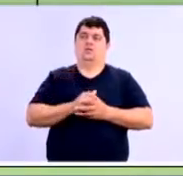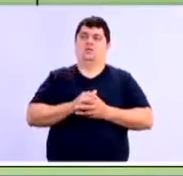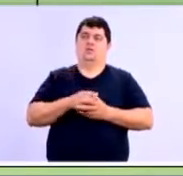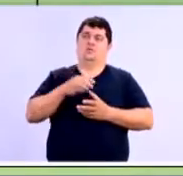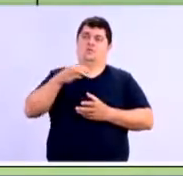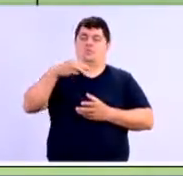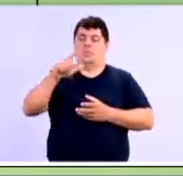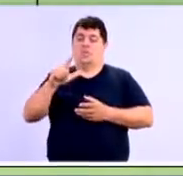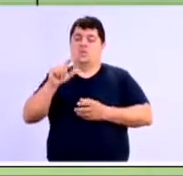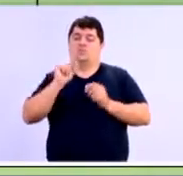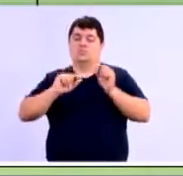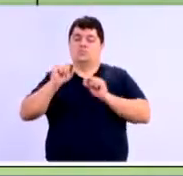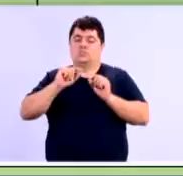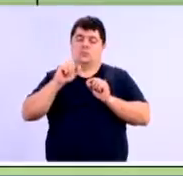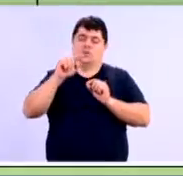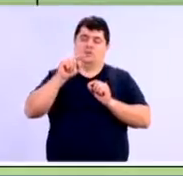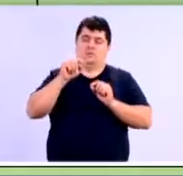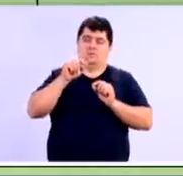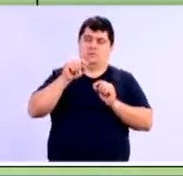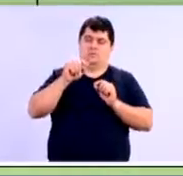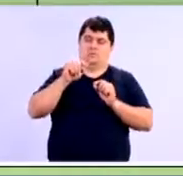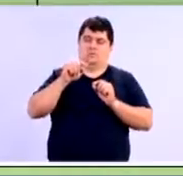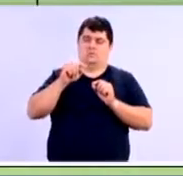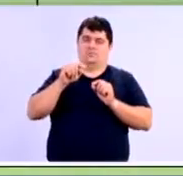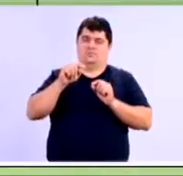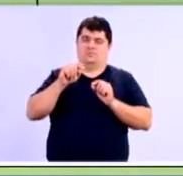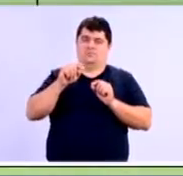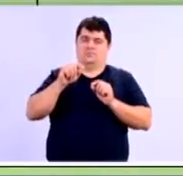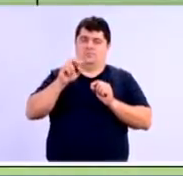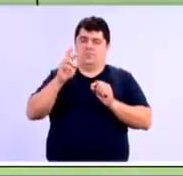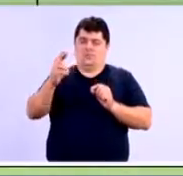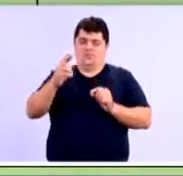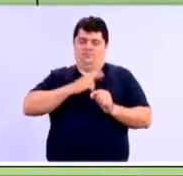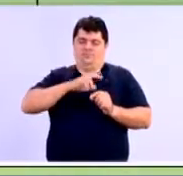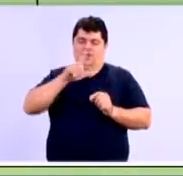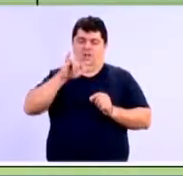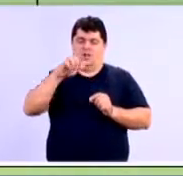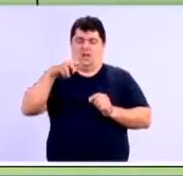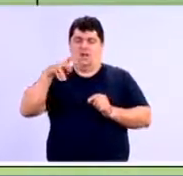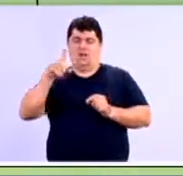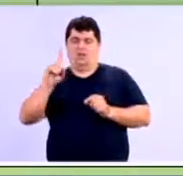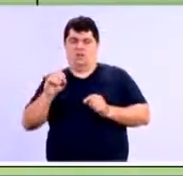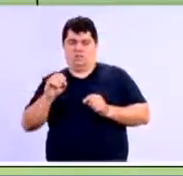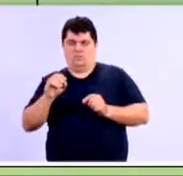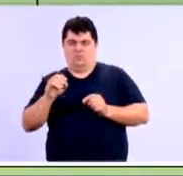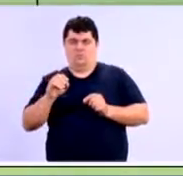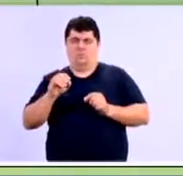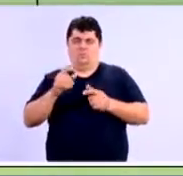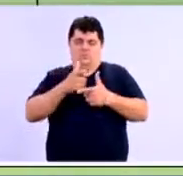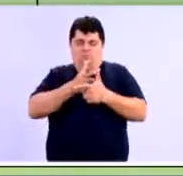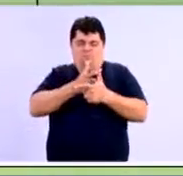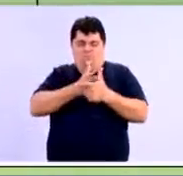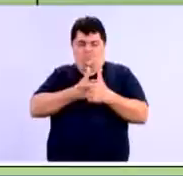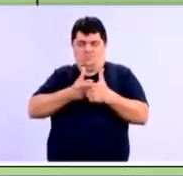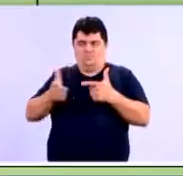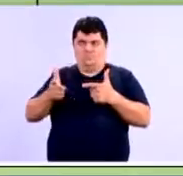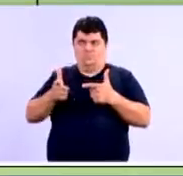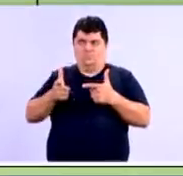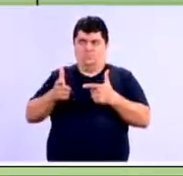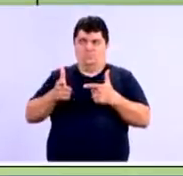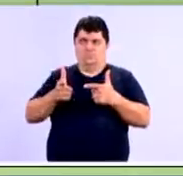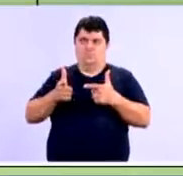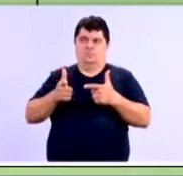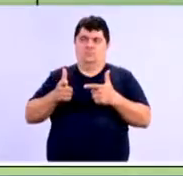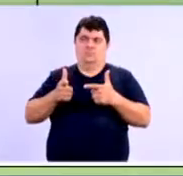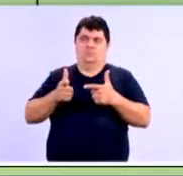minha margem líquida é o quê? É o meu resultado líquido, né? Isso. Meu resultado líquido ou